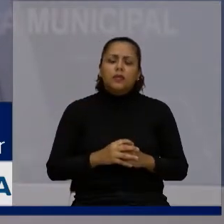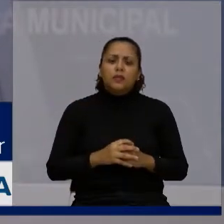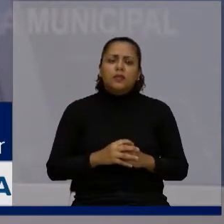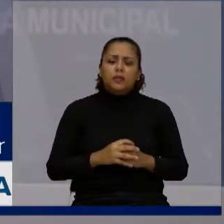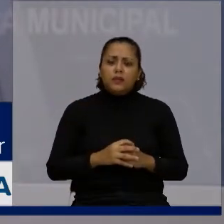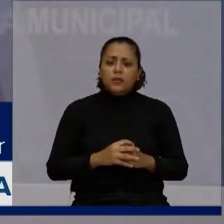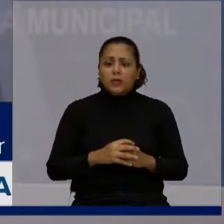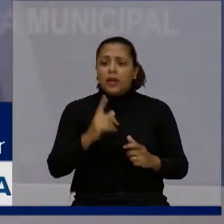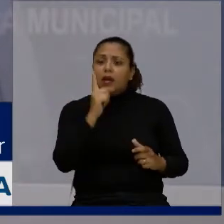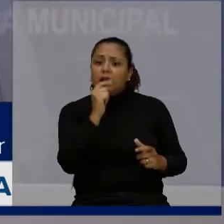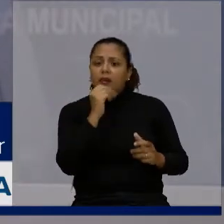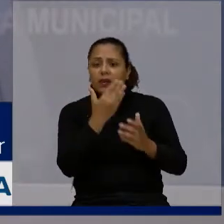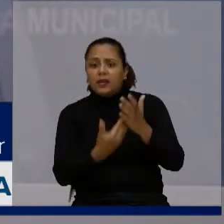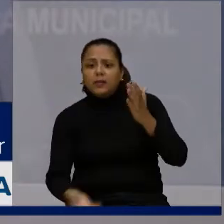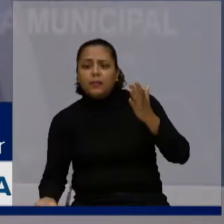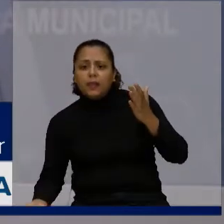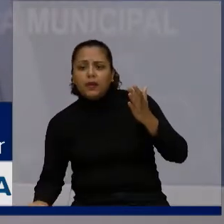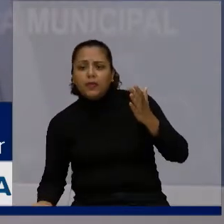vazamento, isso dá